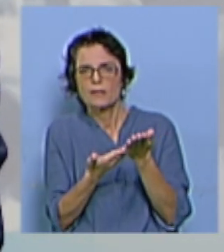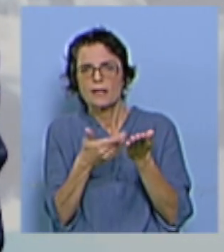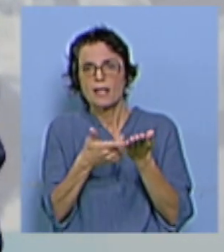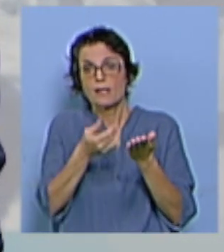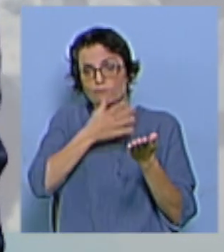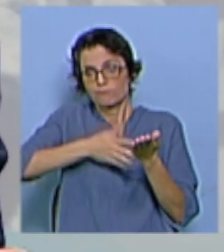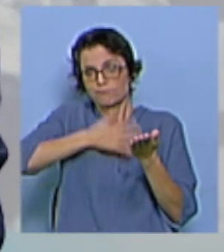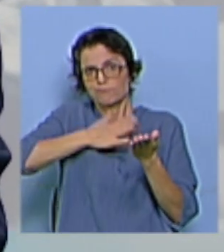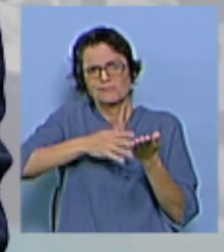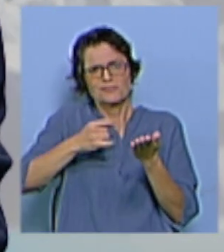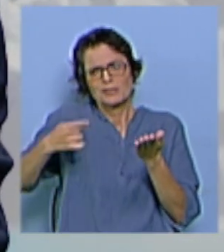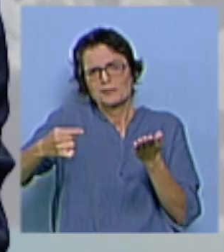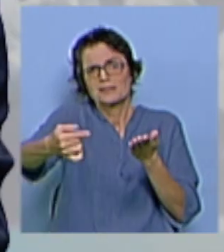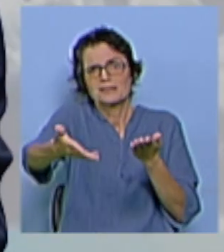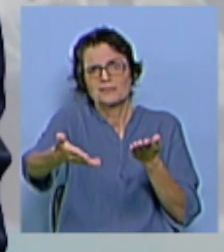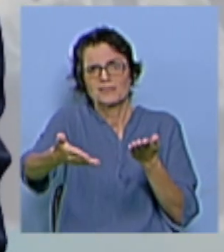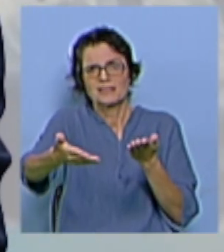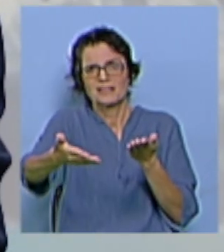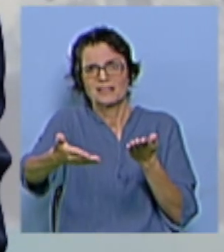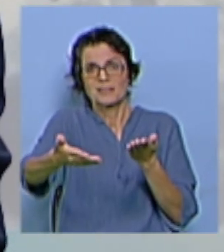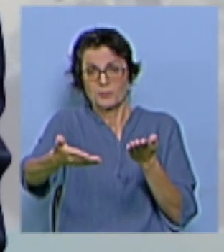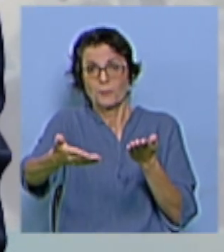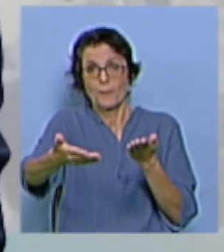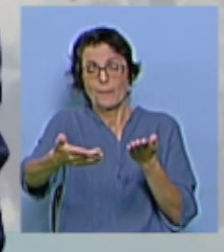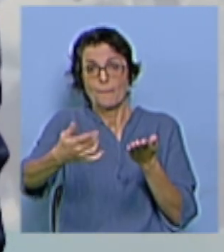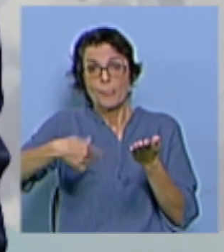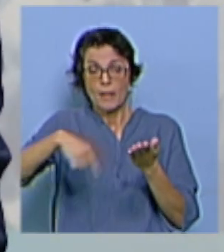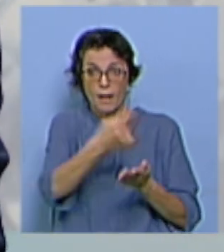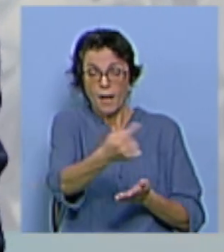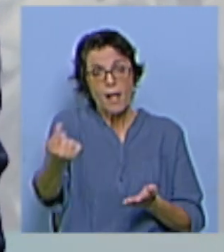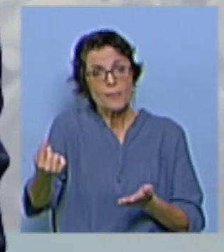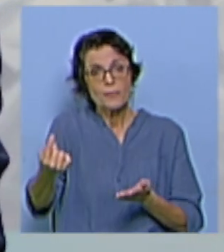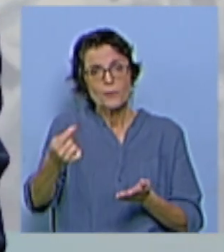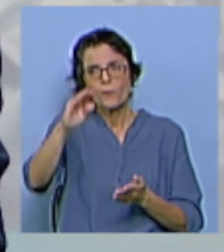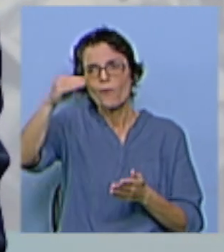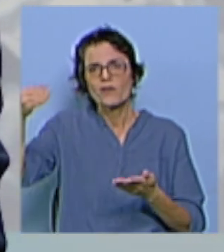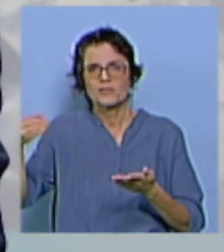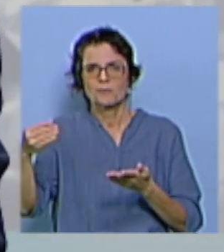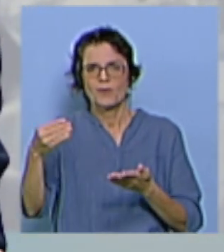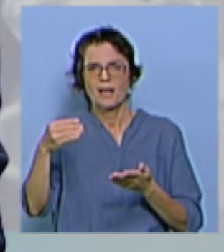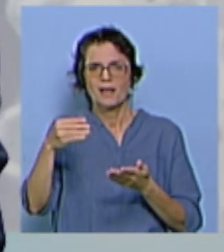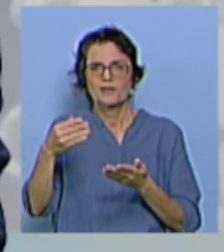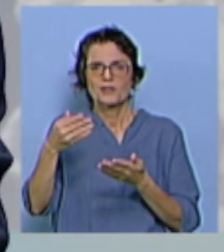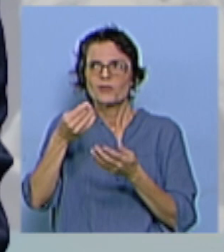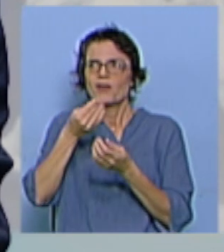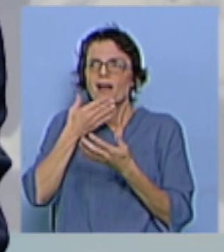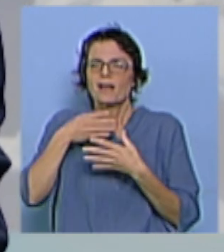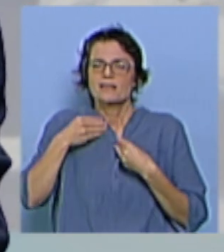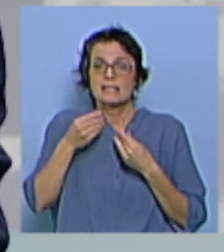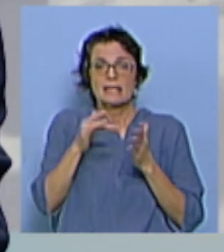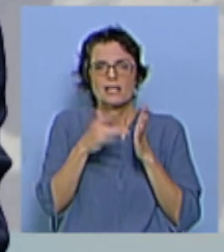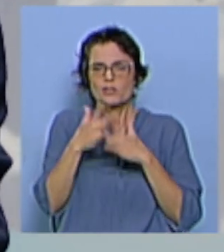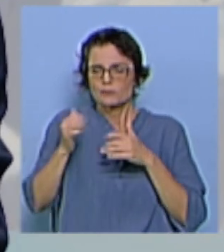para nós ainda hoje, não é? Que somos chamados a ter Jesus como nosso companheiro de caminho, como nosso